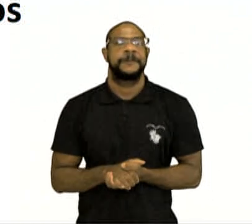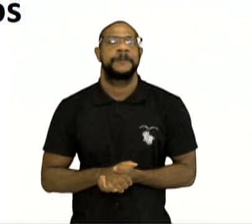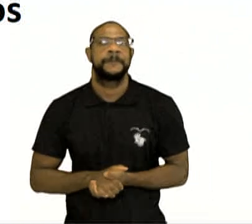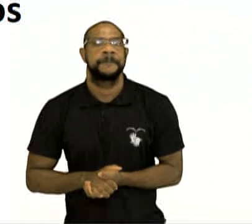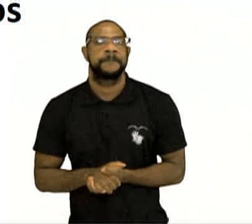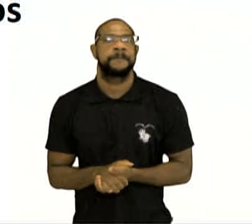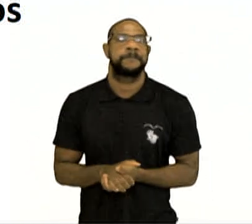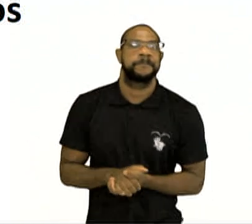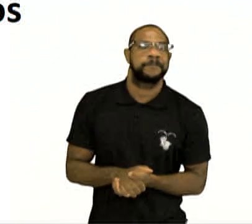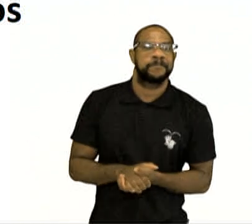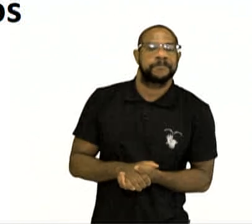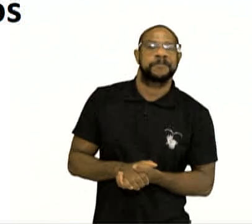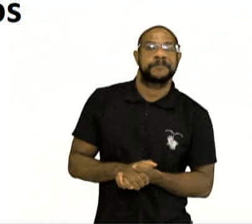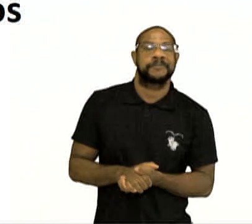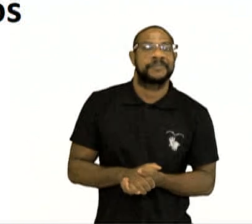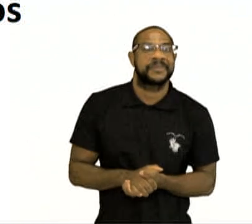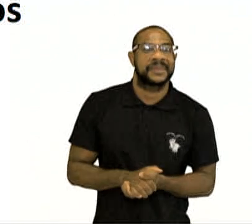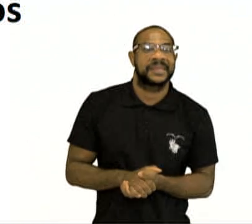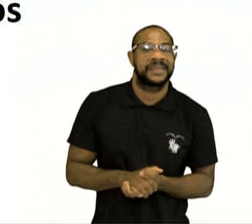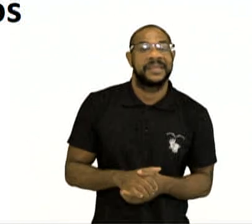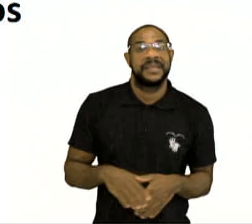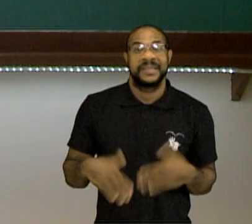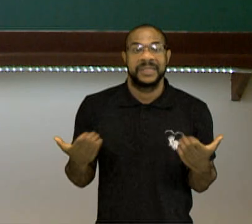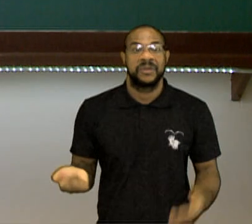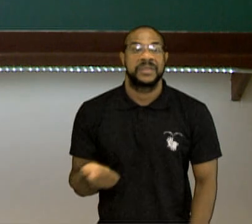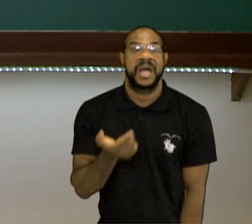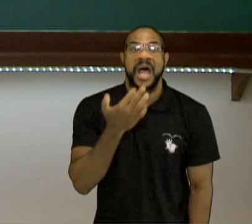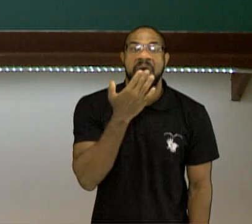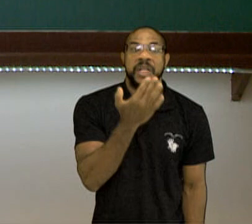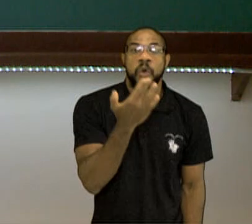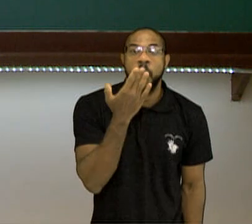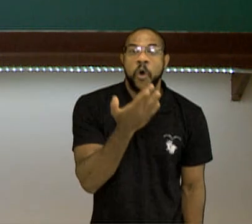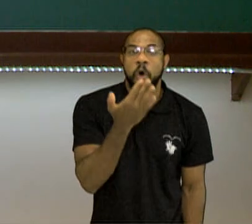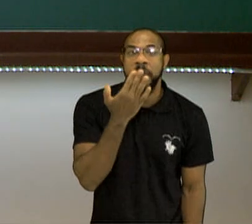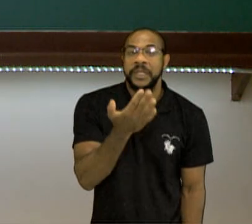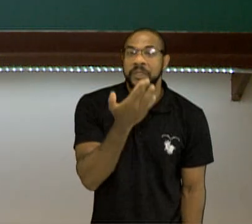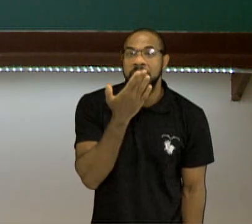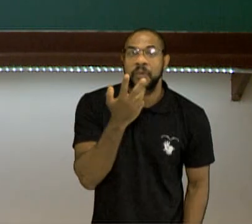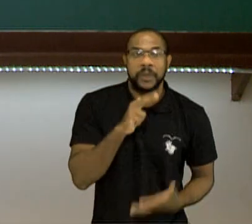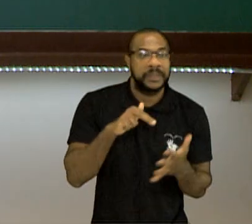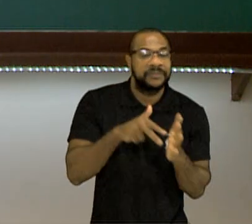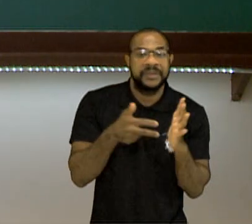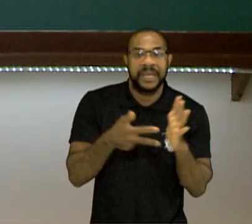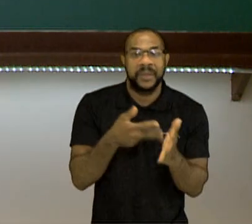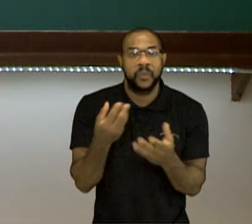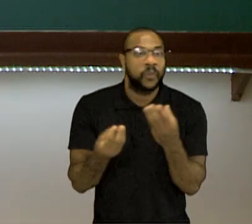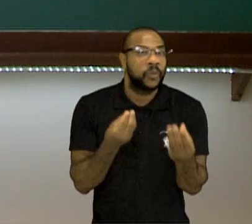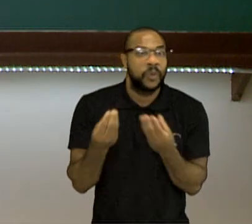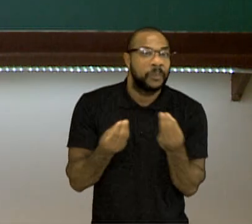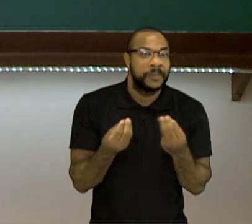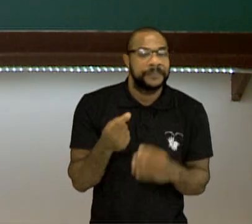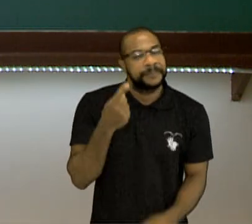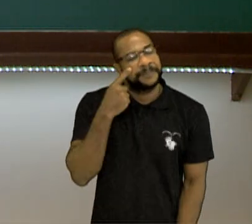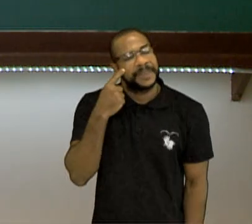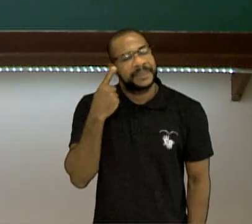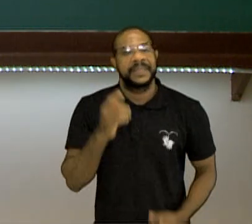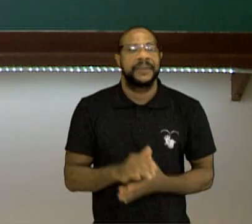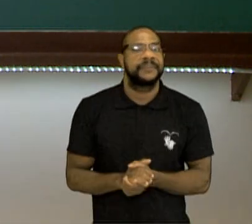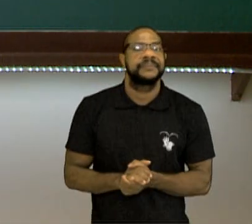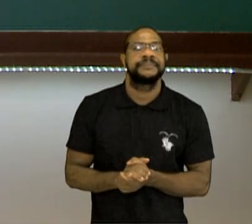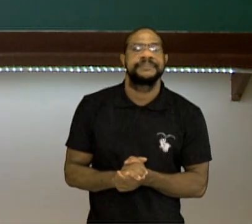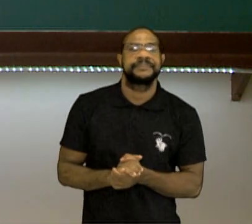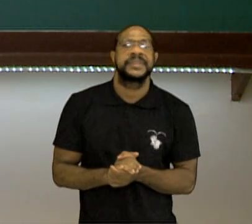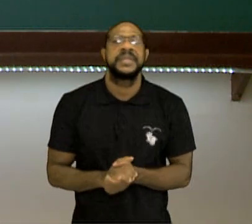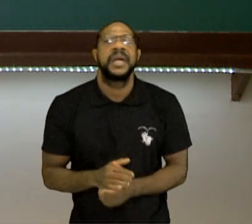Bom, voltando a falar nas cores simbólicas, né? No simbolismo das cores, vamos pensar um